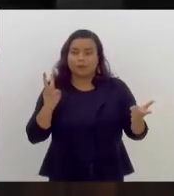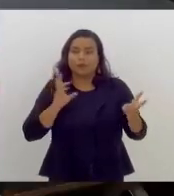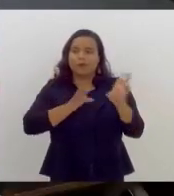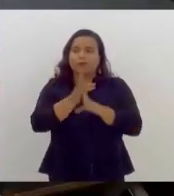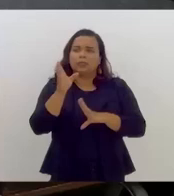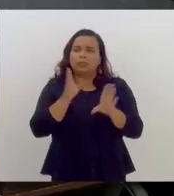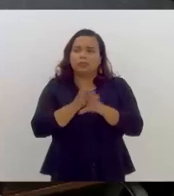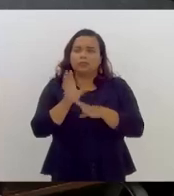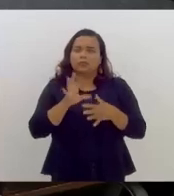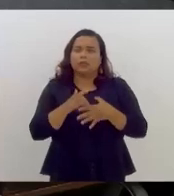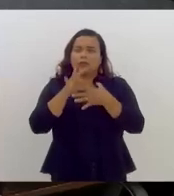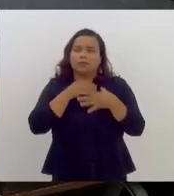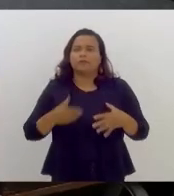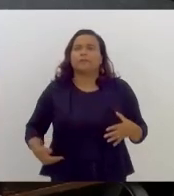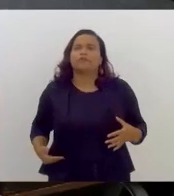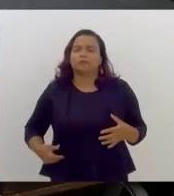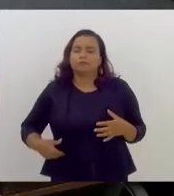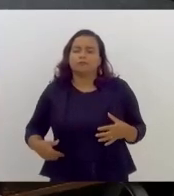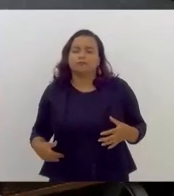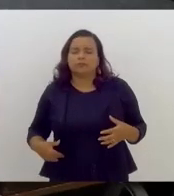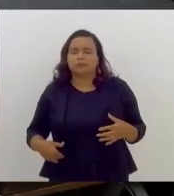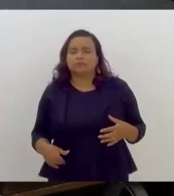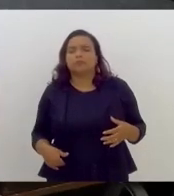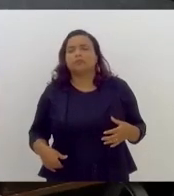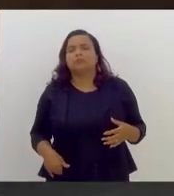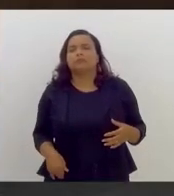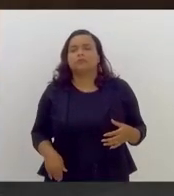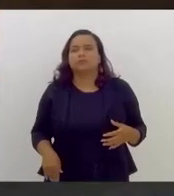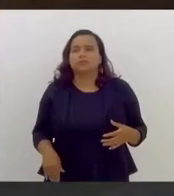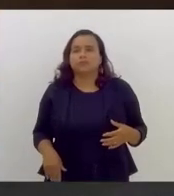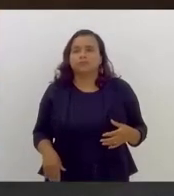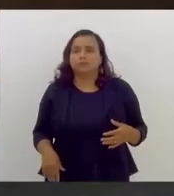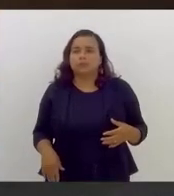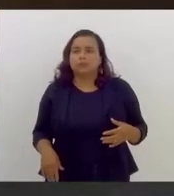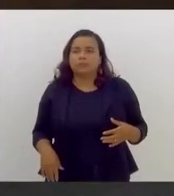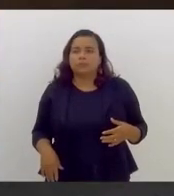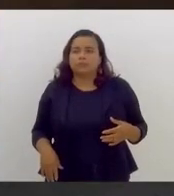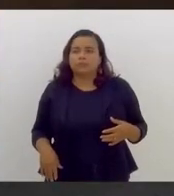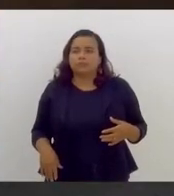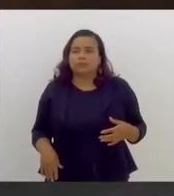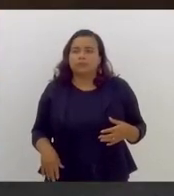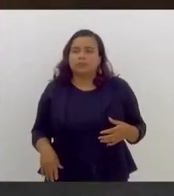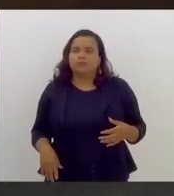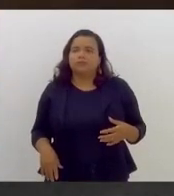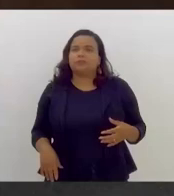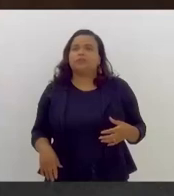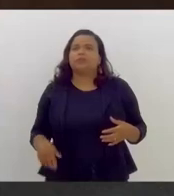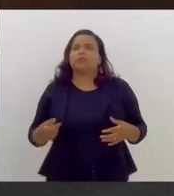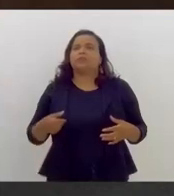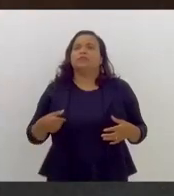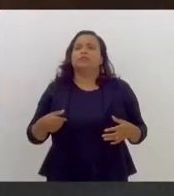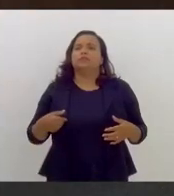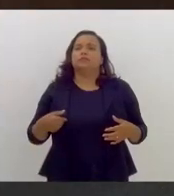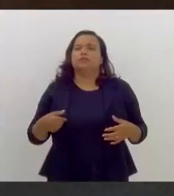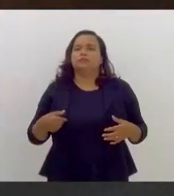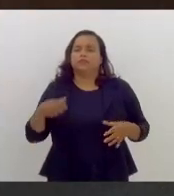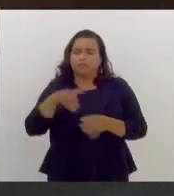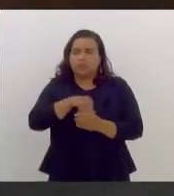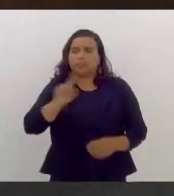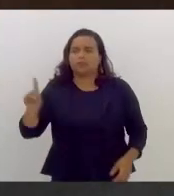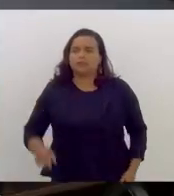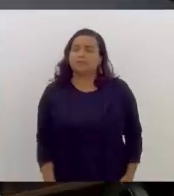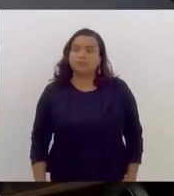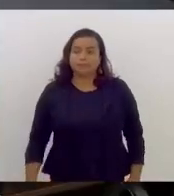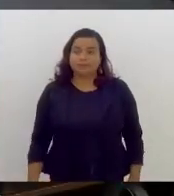pela liderança do governo. Para. Orientação pela liderança do governo, deputado Chico Machado. Não, senhor presidente. Voto não.